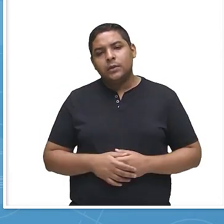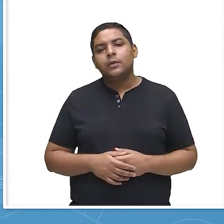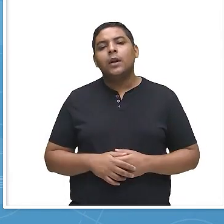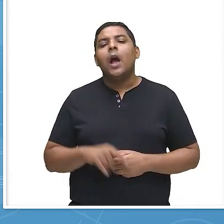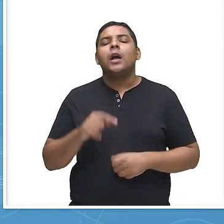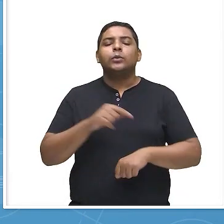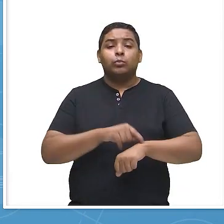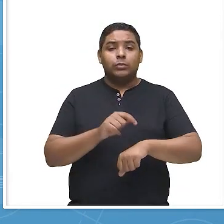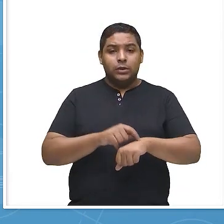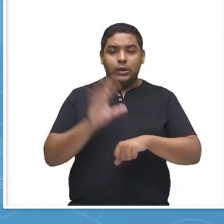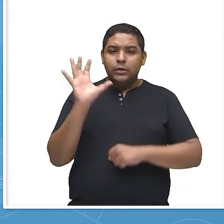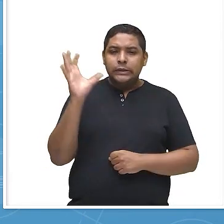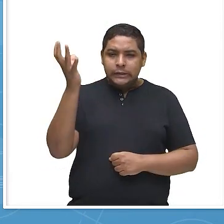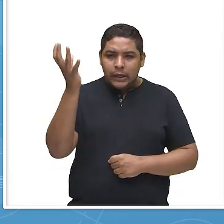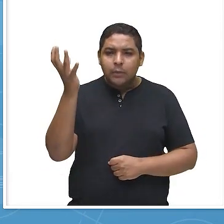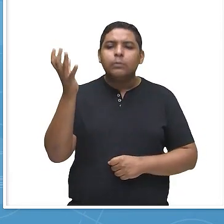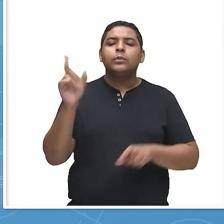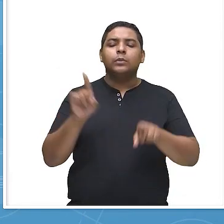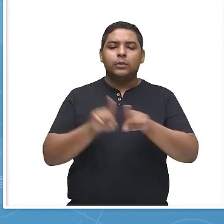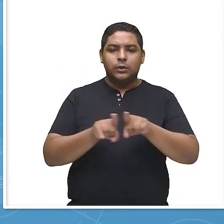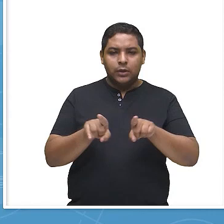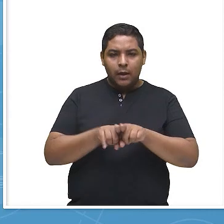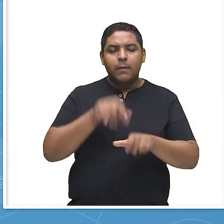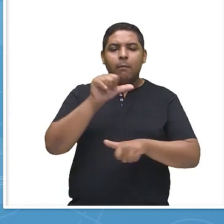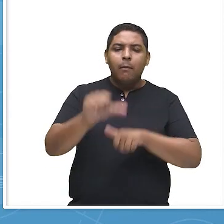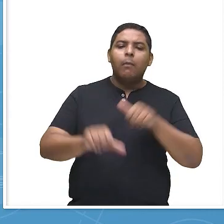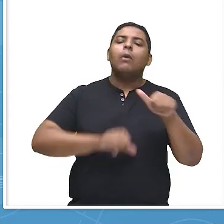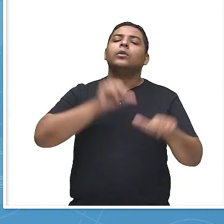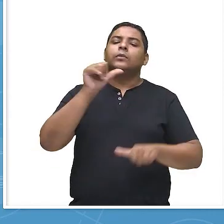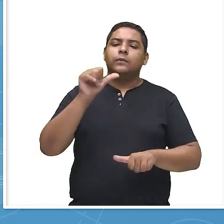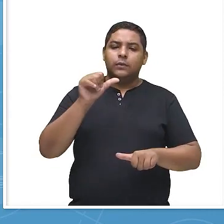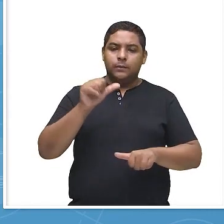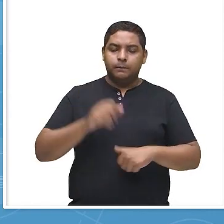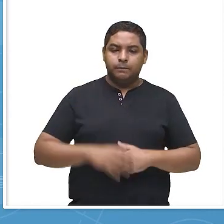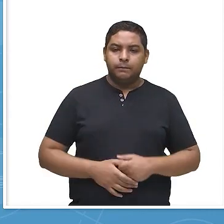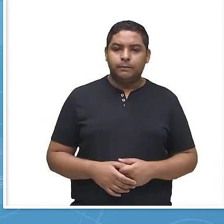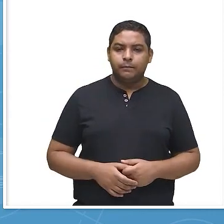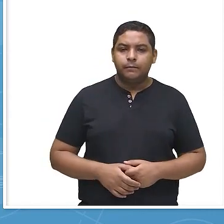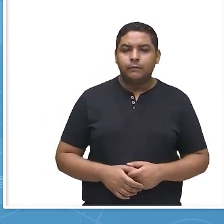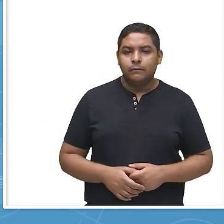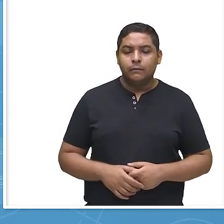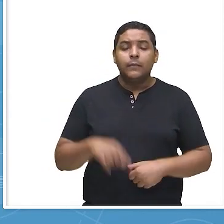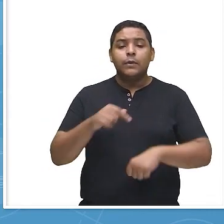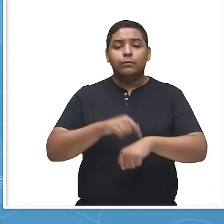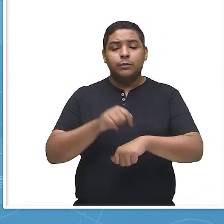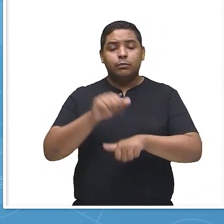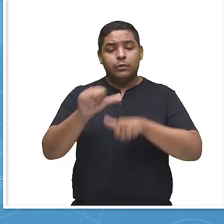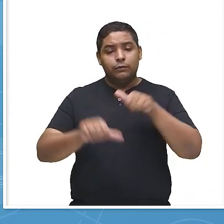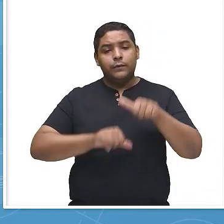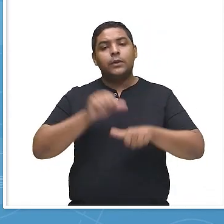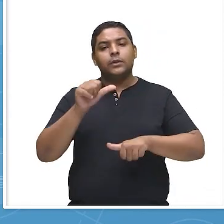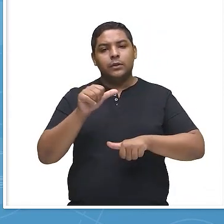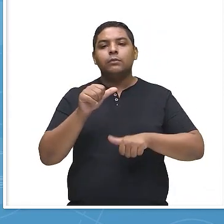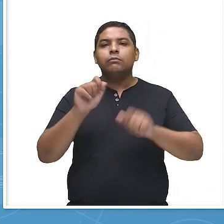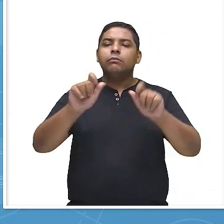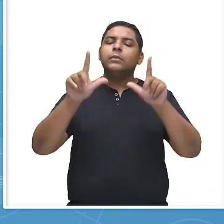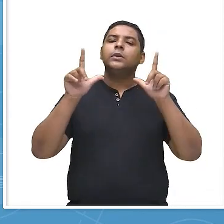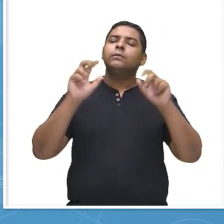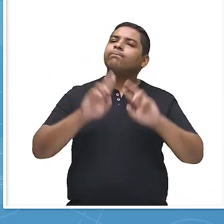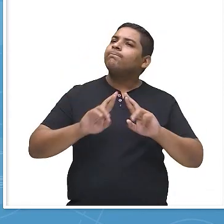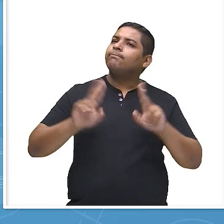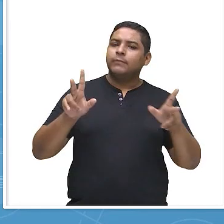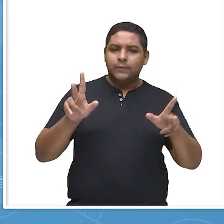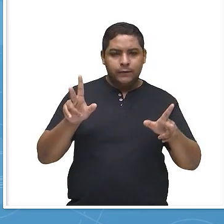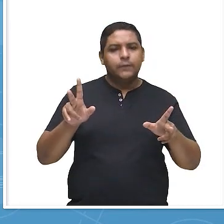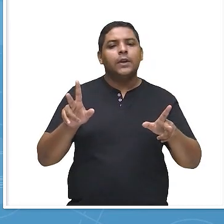tempo, ele também modifica. Só que o tempo de modificação da paisagem é diferente de quando nós falamos da ação do